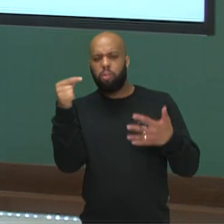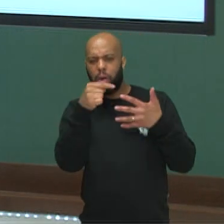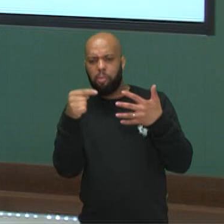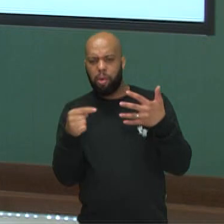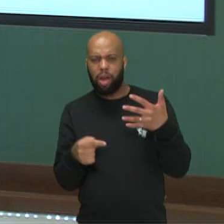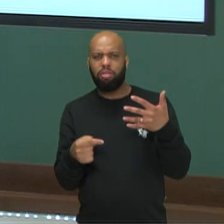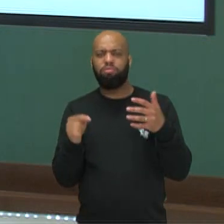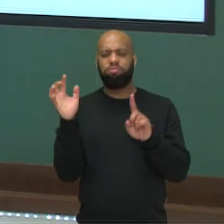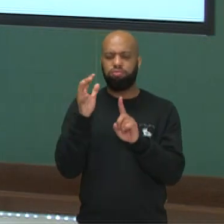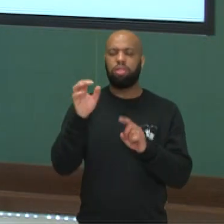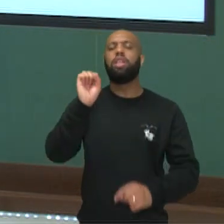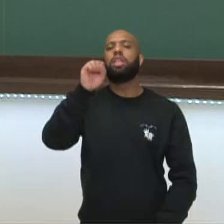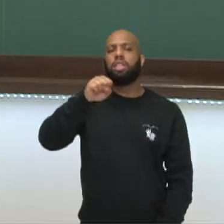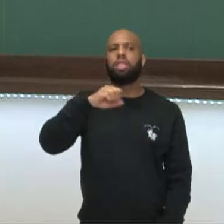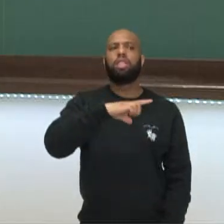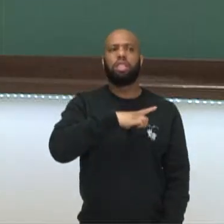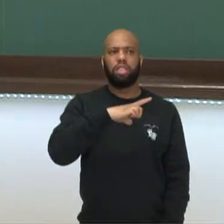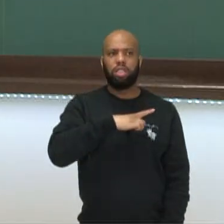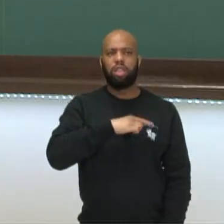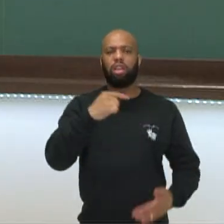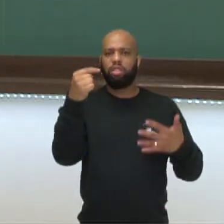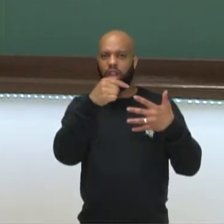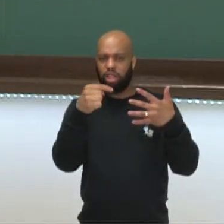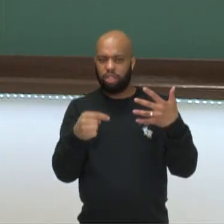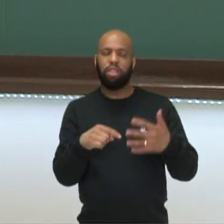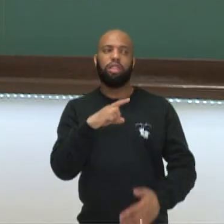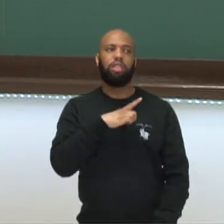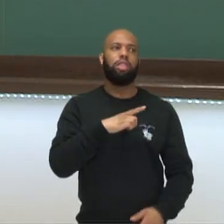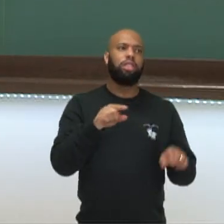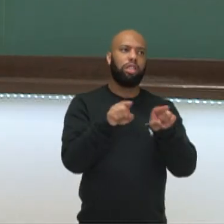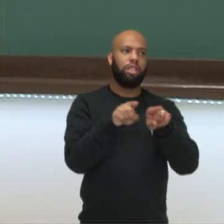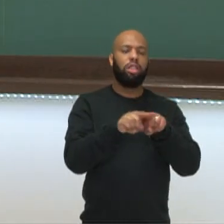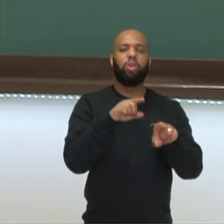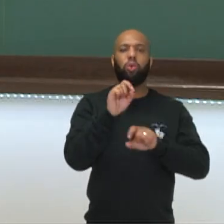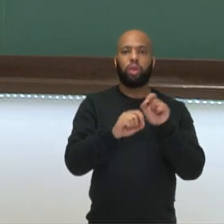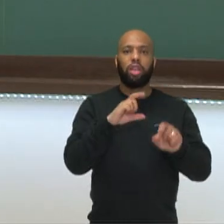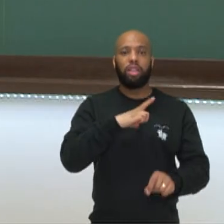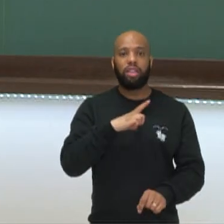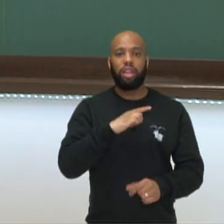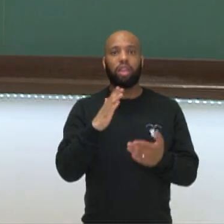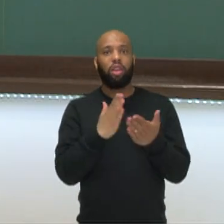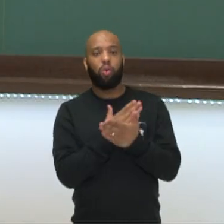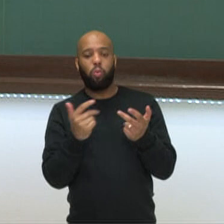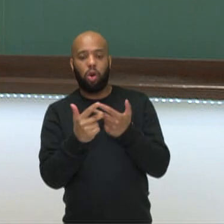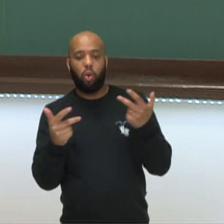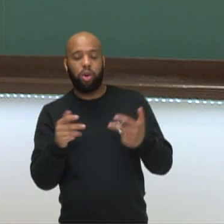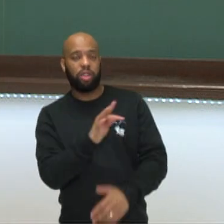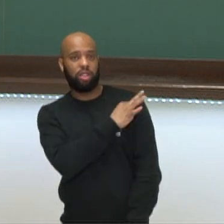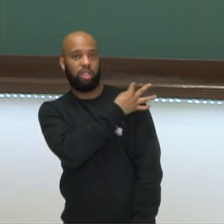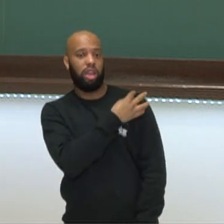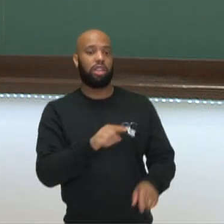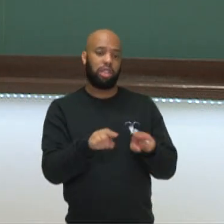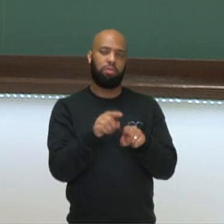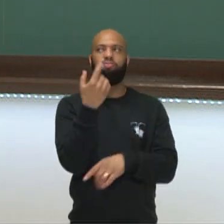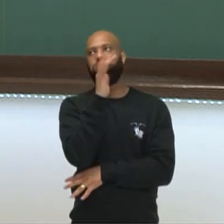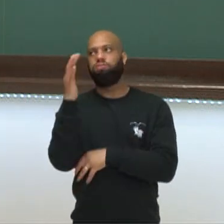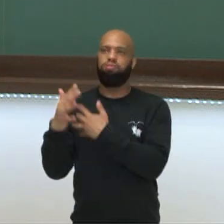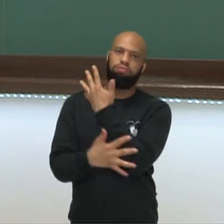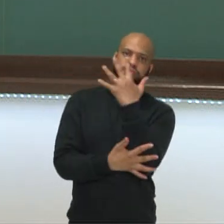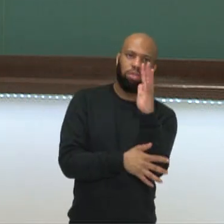tem outros fatores. Sim, tem muitos outros fatores. Tem fator técnico, tem fator ambiental, tem